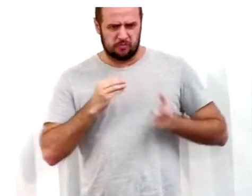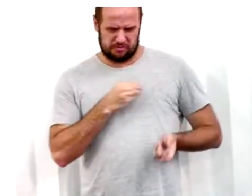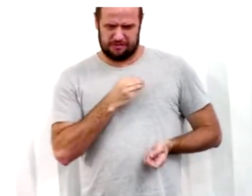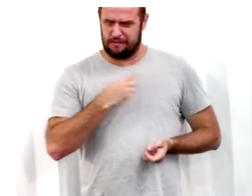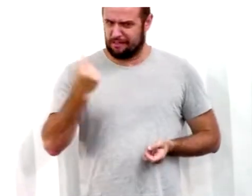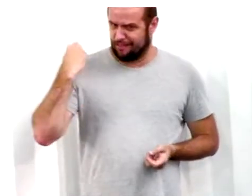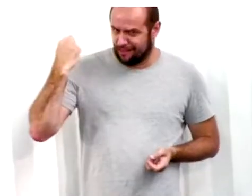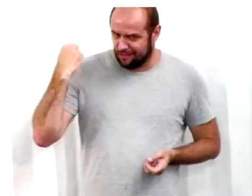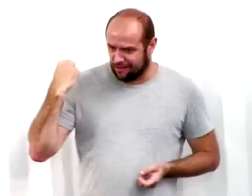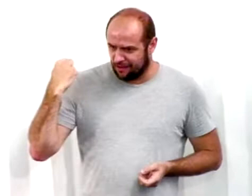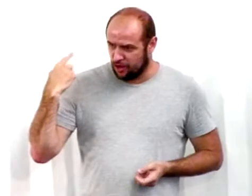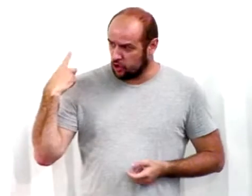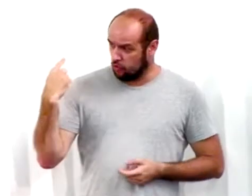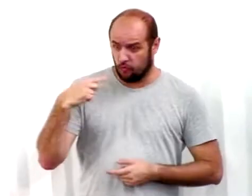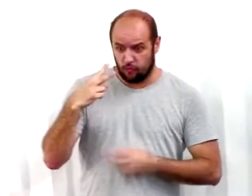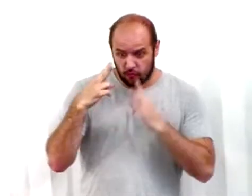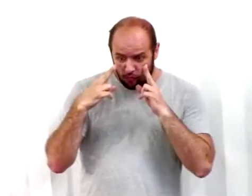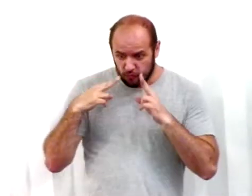pecaram.